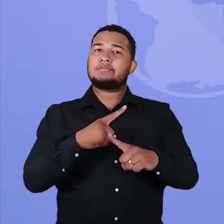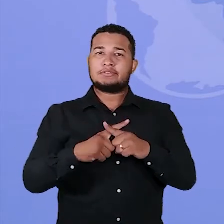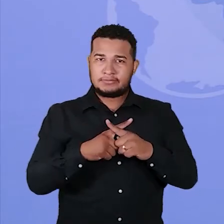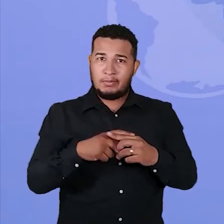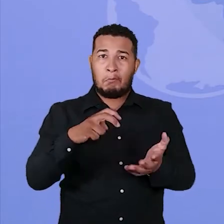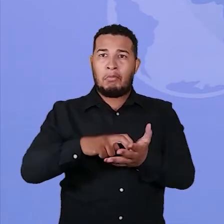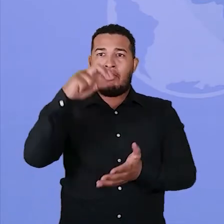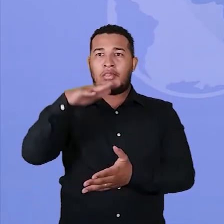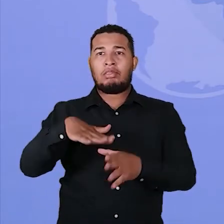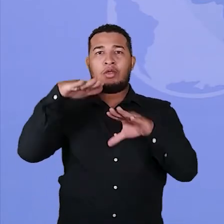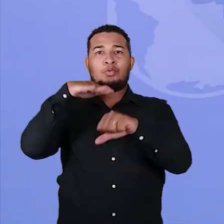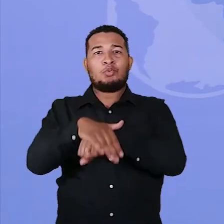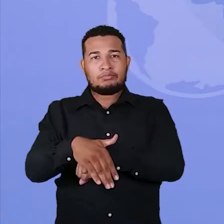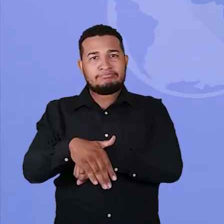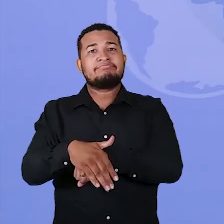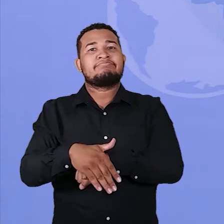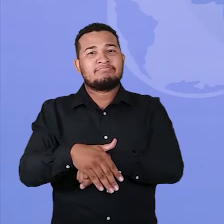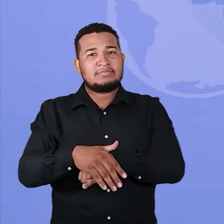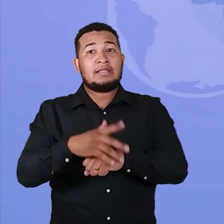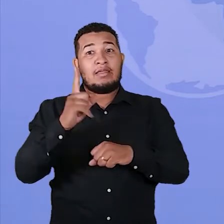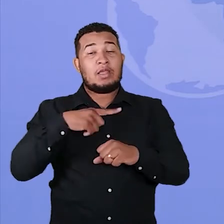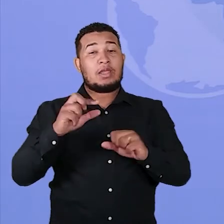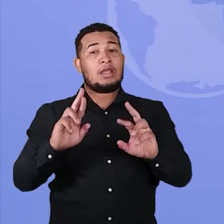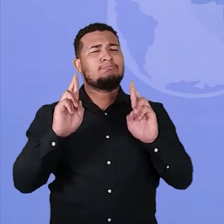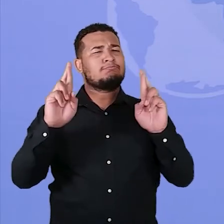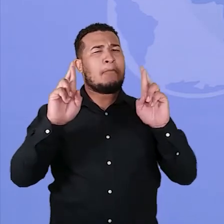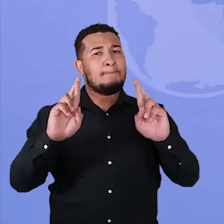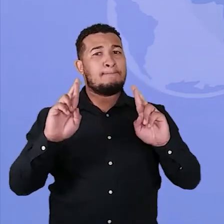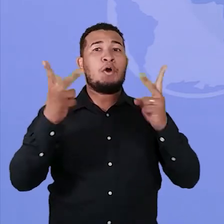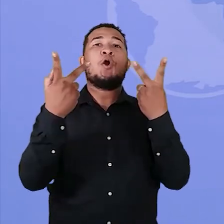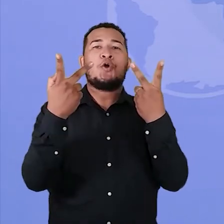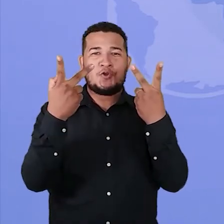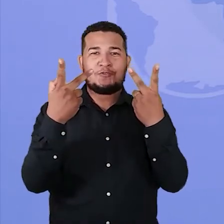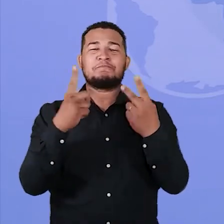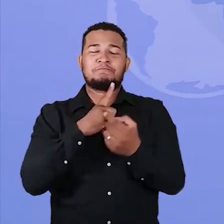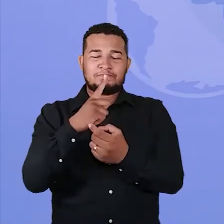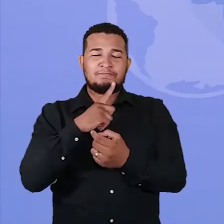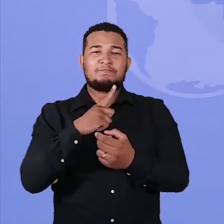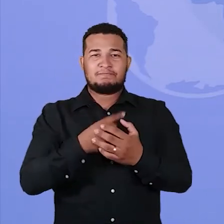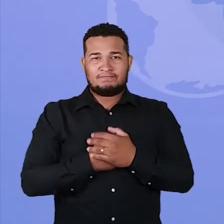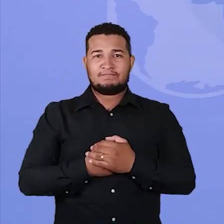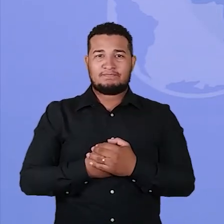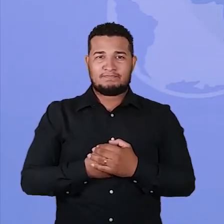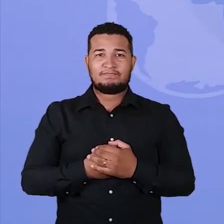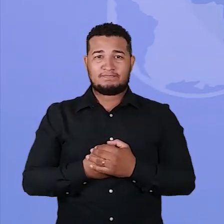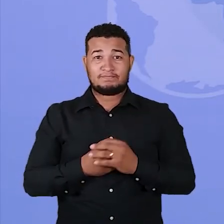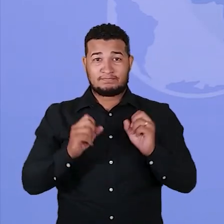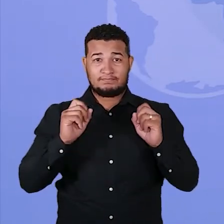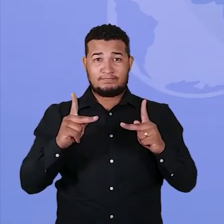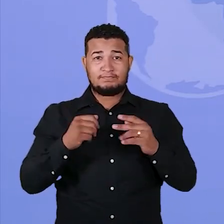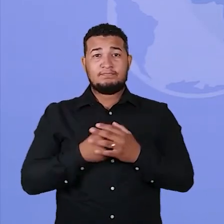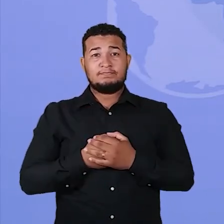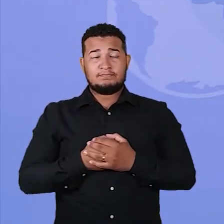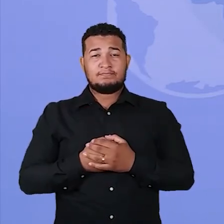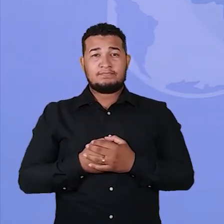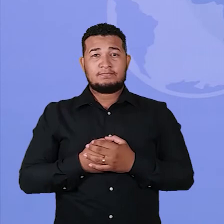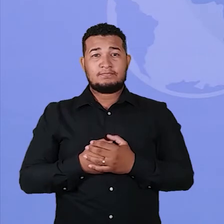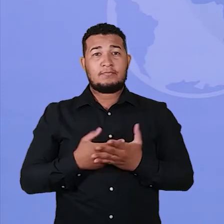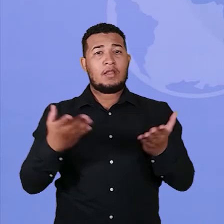na bateria 3 vezes por dia. Então existiu aí uma quebra de expectativa.